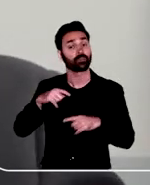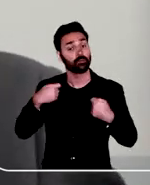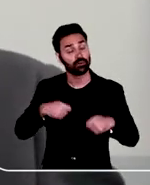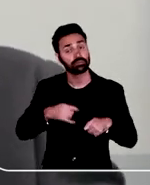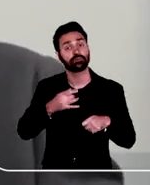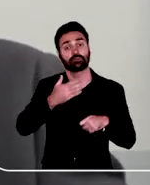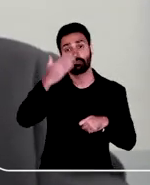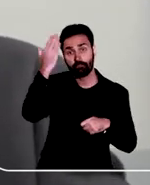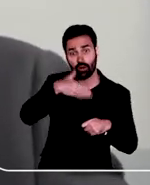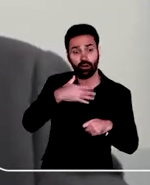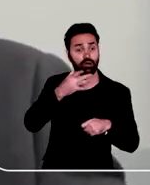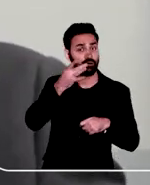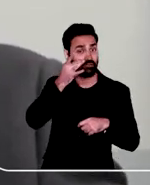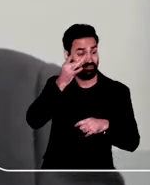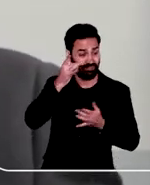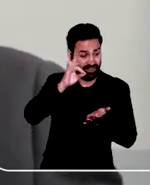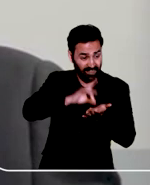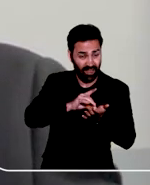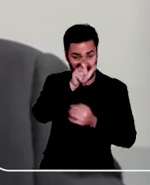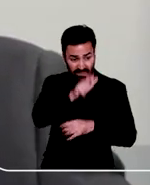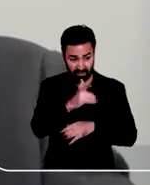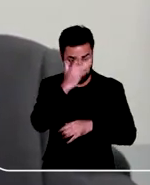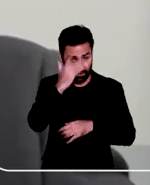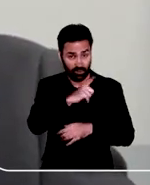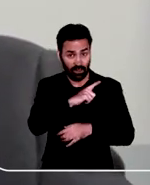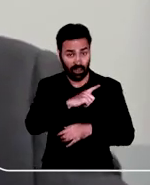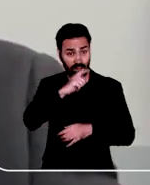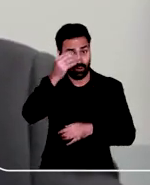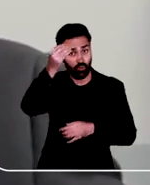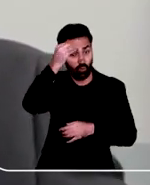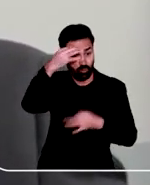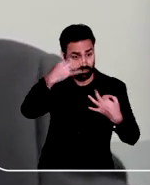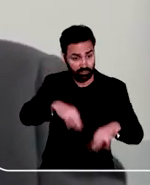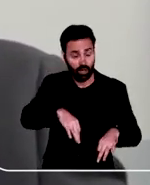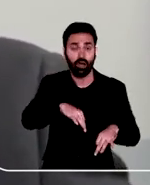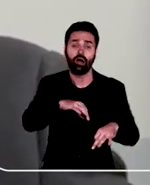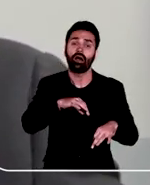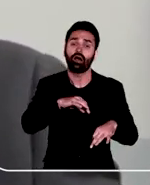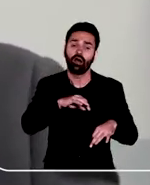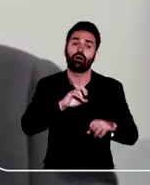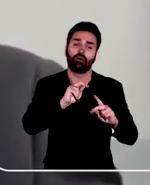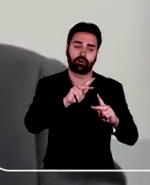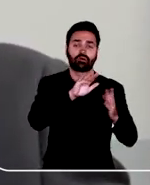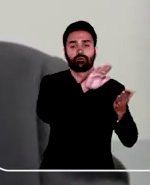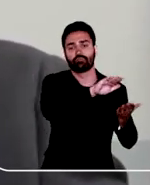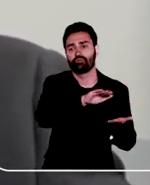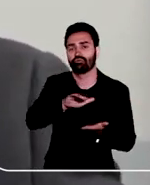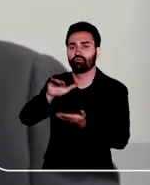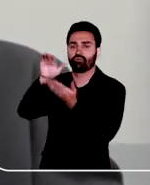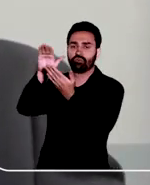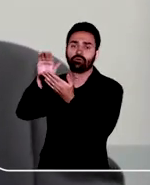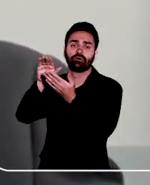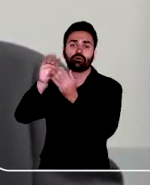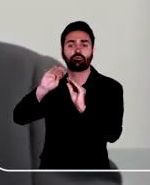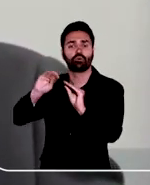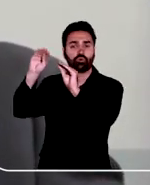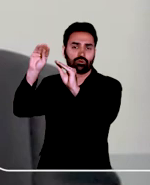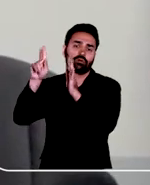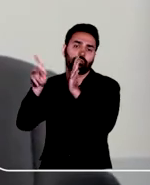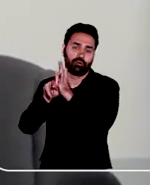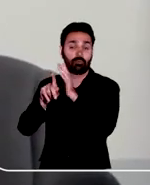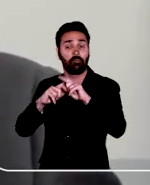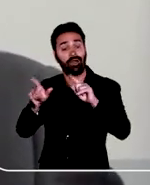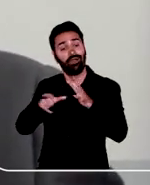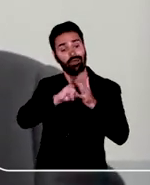fato apurar se há elementos de convicção se de fato existe ali a participação daquele sujeito e em havendo quando do deslocamento